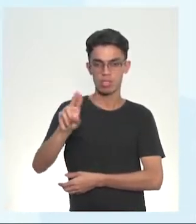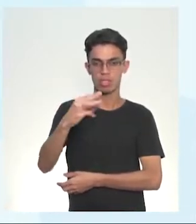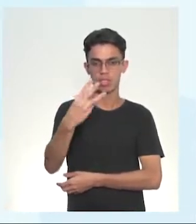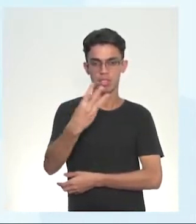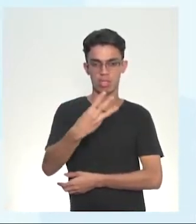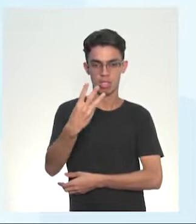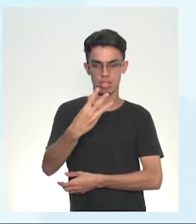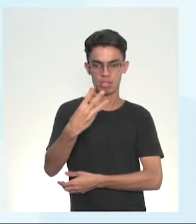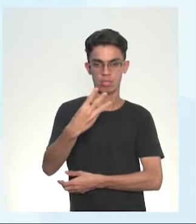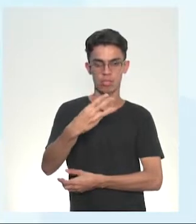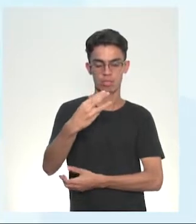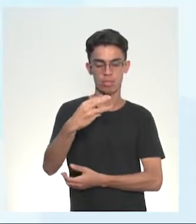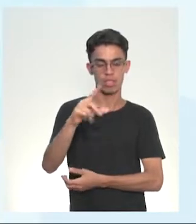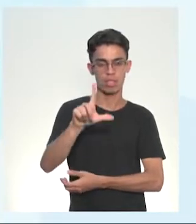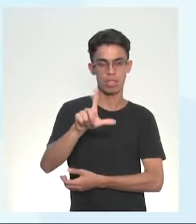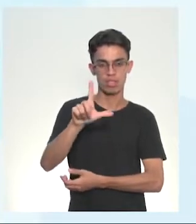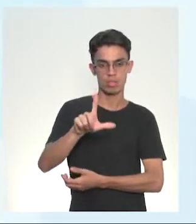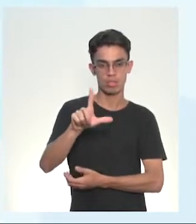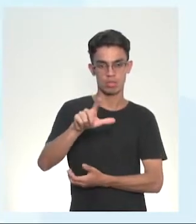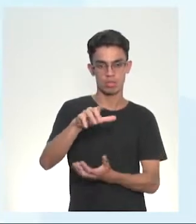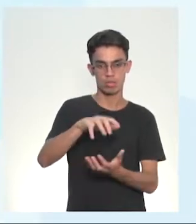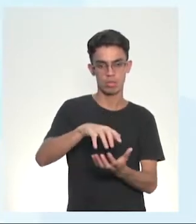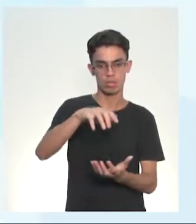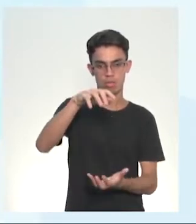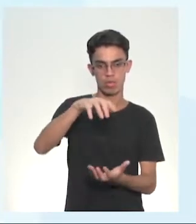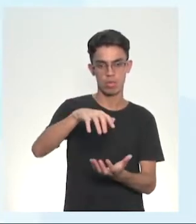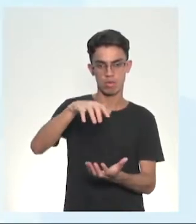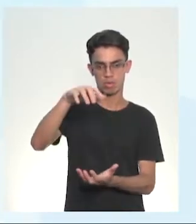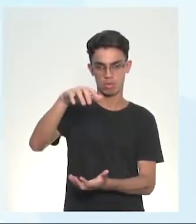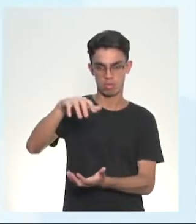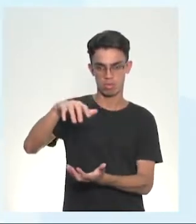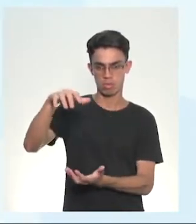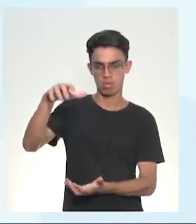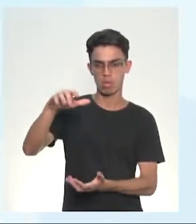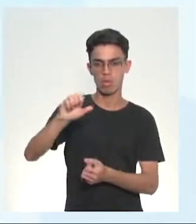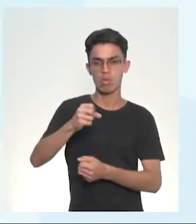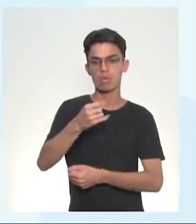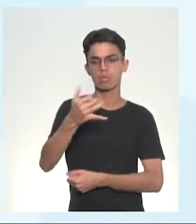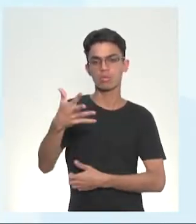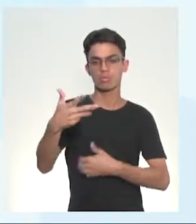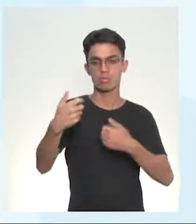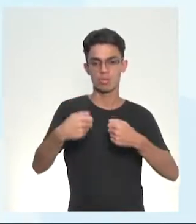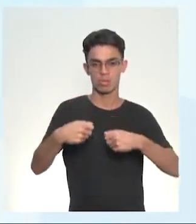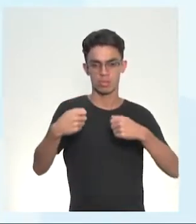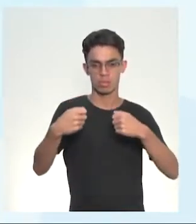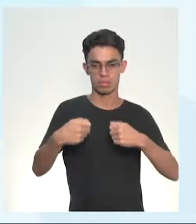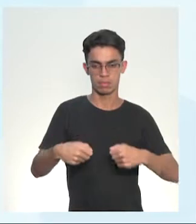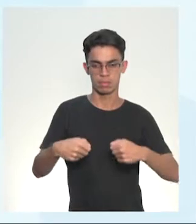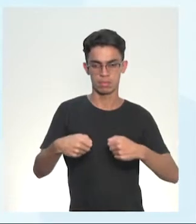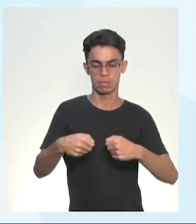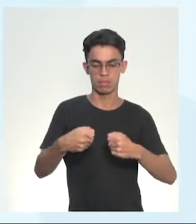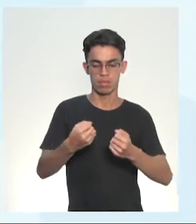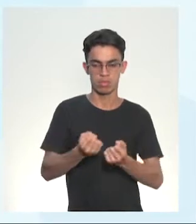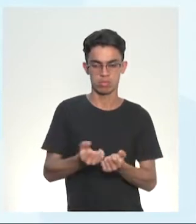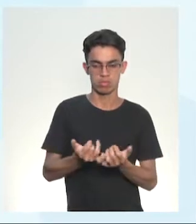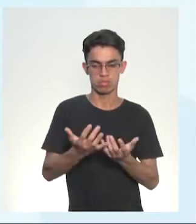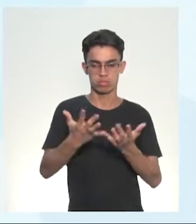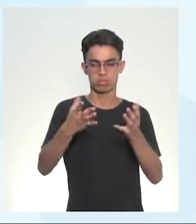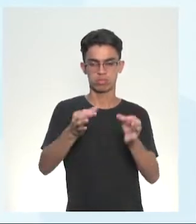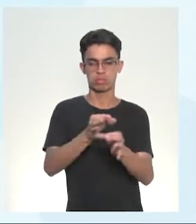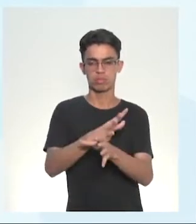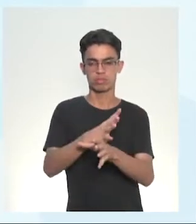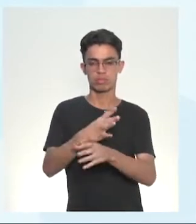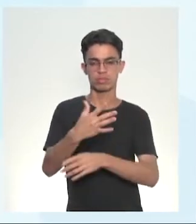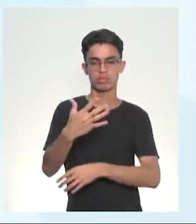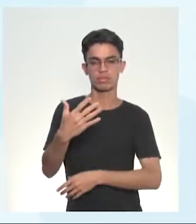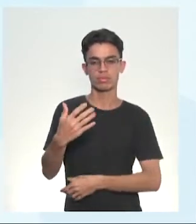para encher o mesmo tanque? Então, aqui você tem duas grandezas. Uma delas é a quantidade de recipientes